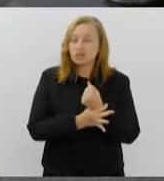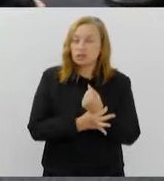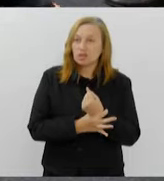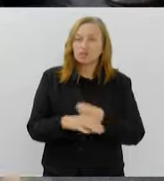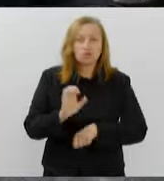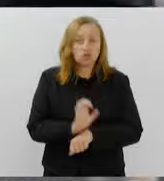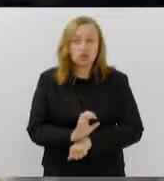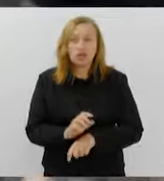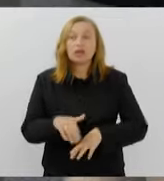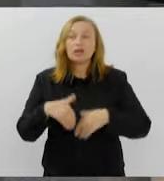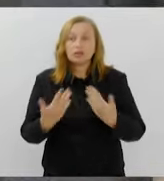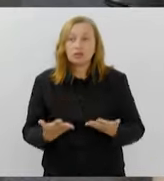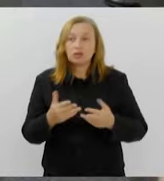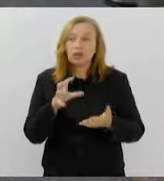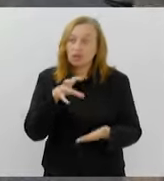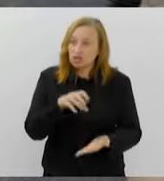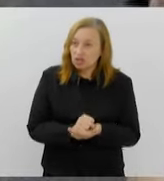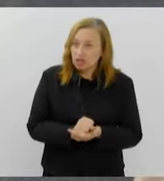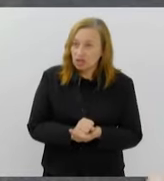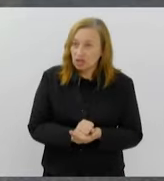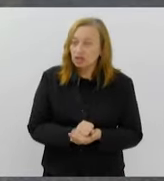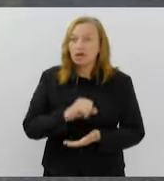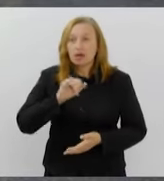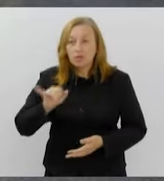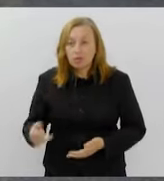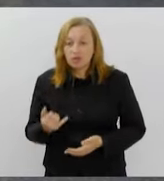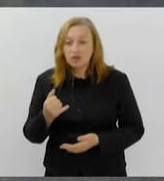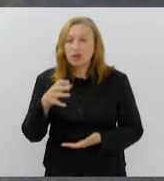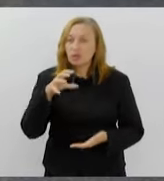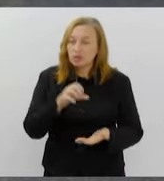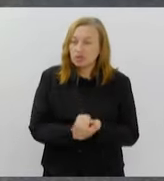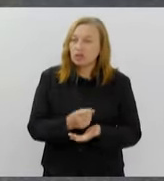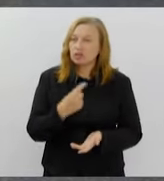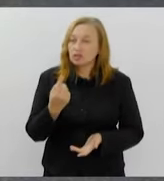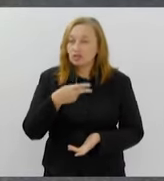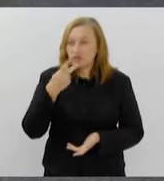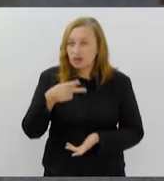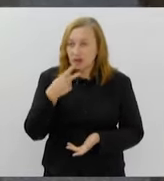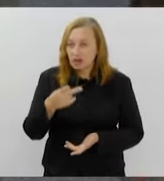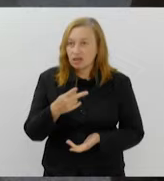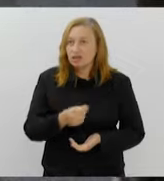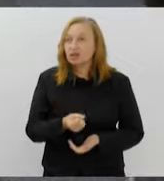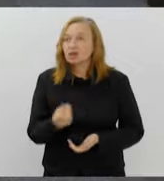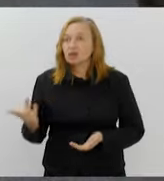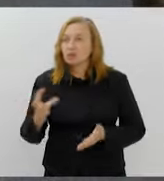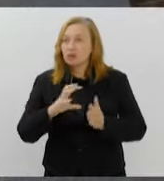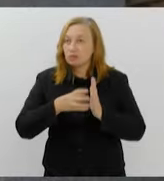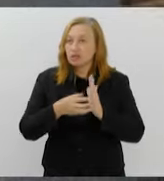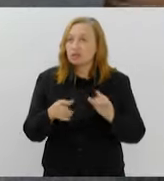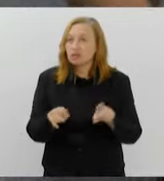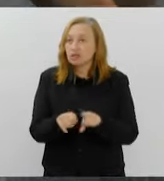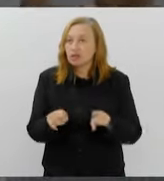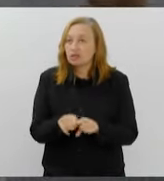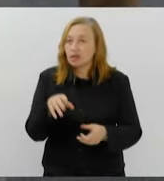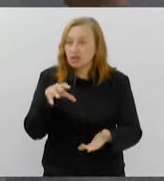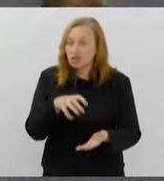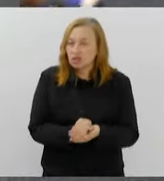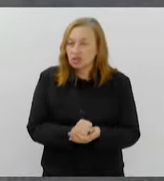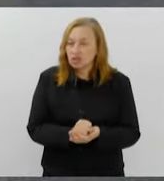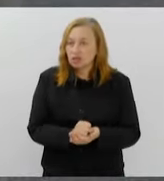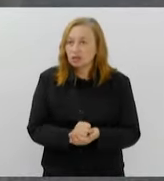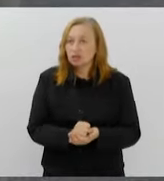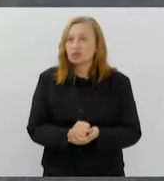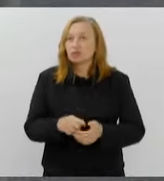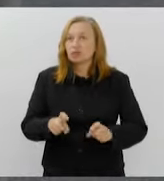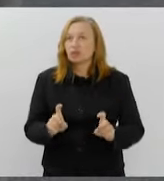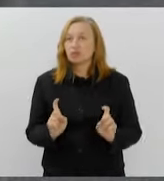Estado então eu quero registrar isso aproveitar para registrar a nossa posição enquanto partido e também registrar a posição do meu